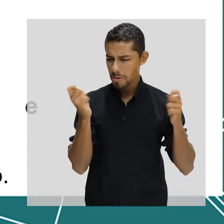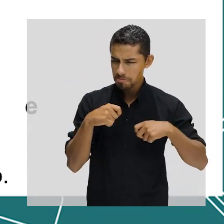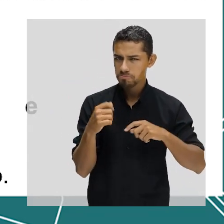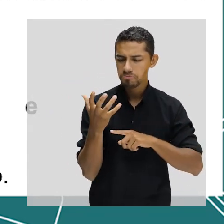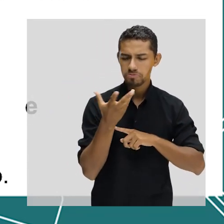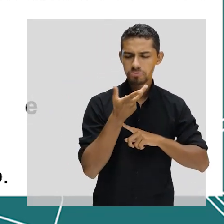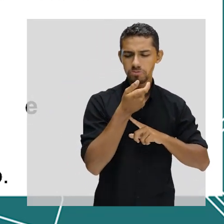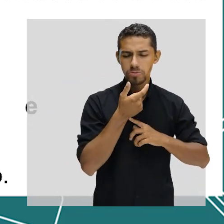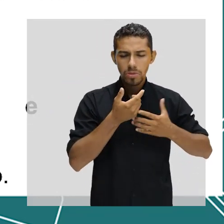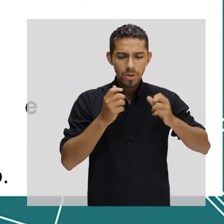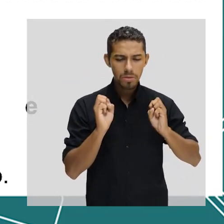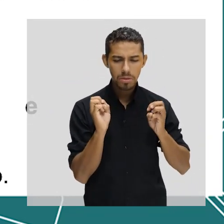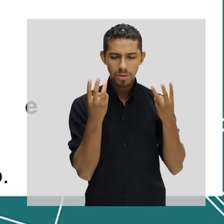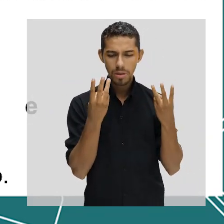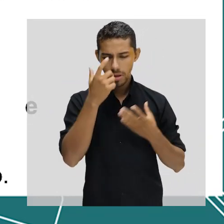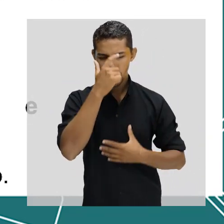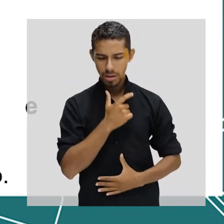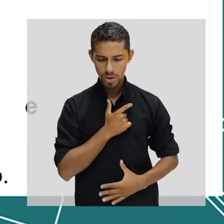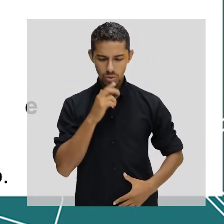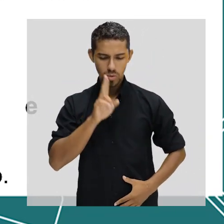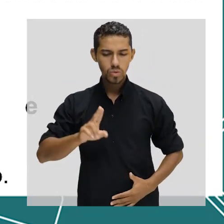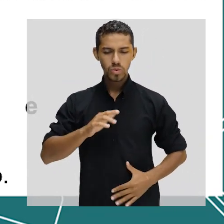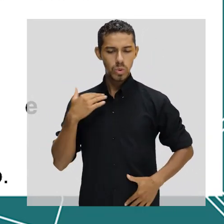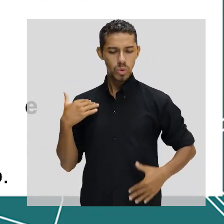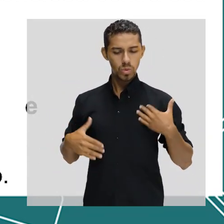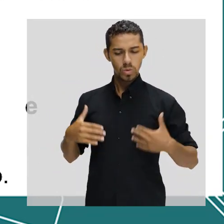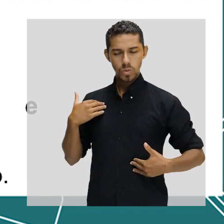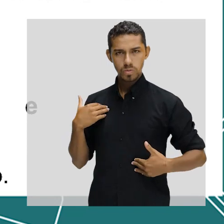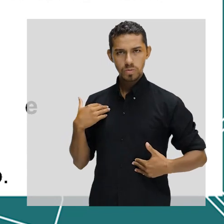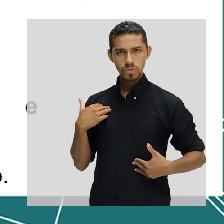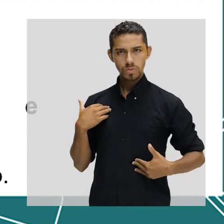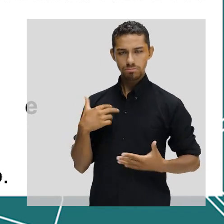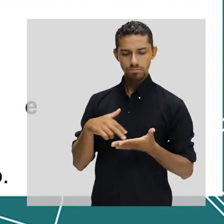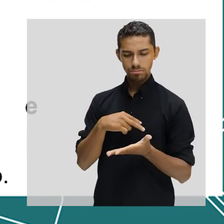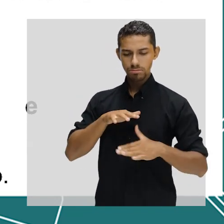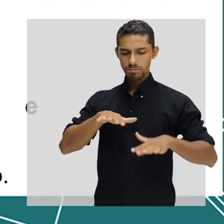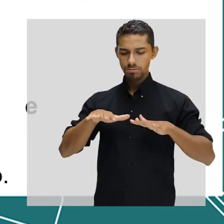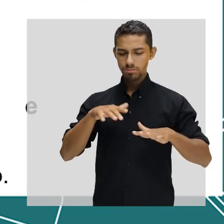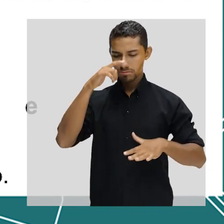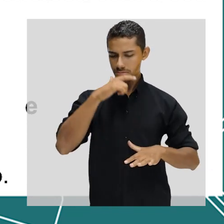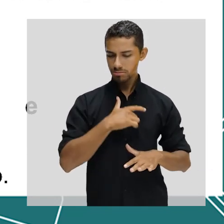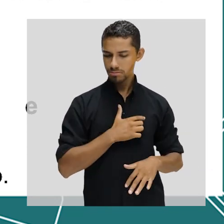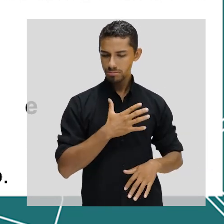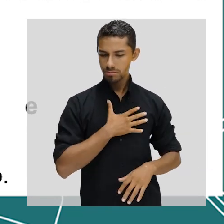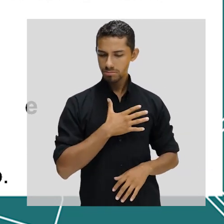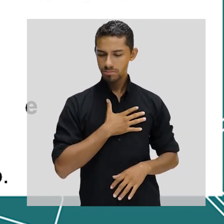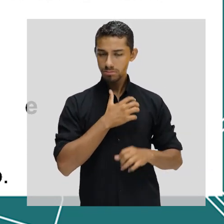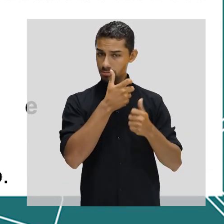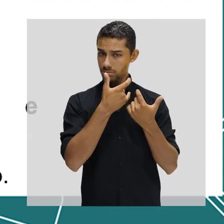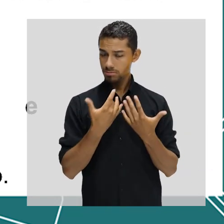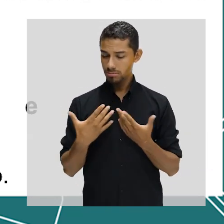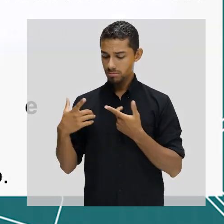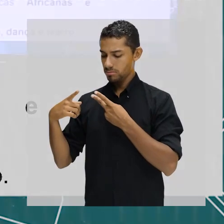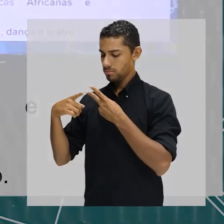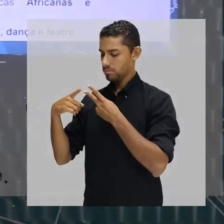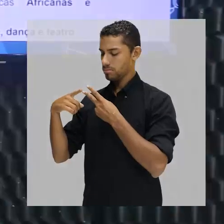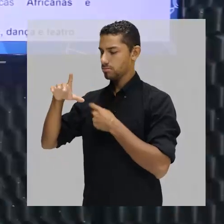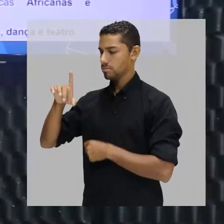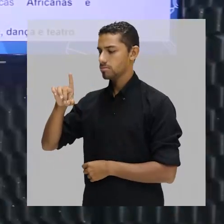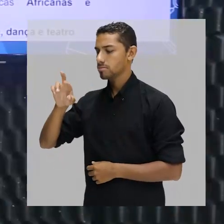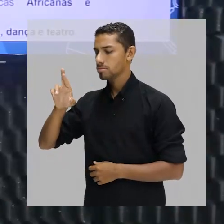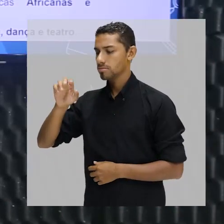qual o artista só usa o corpo para manifestar. Quando a gente fala a palavra dramática, já entra em outro segmento. O